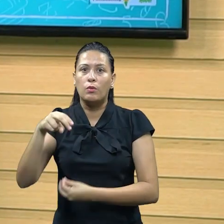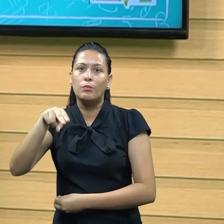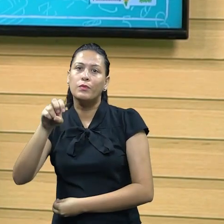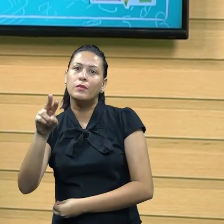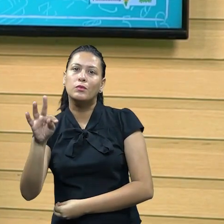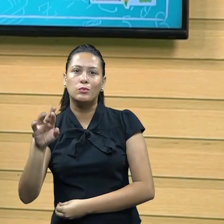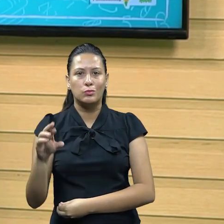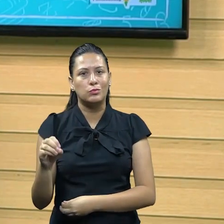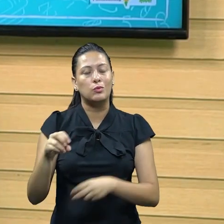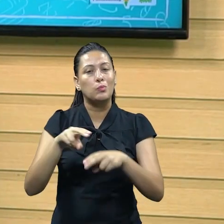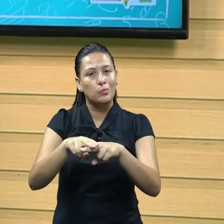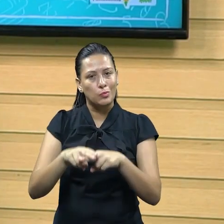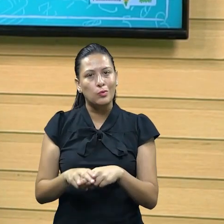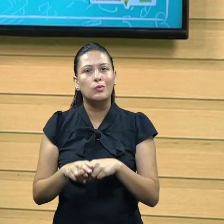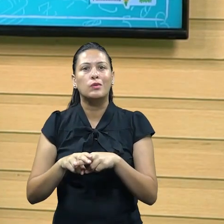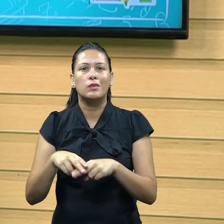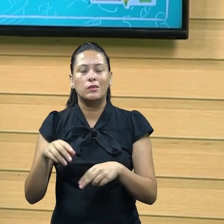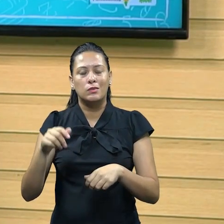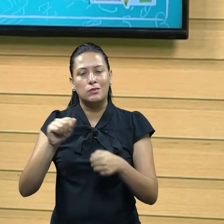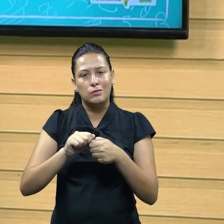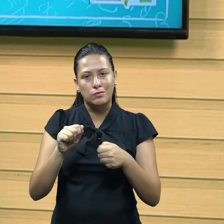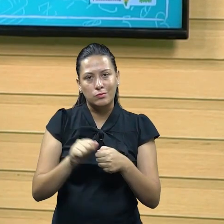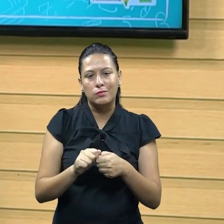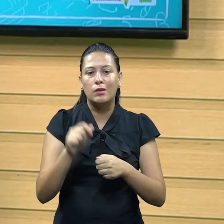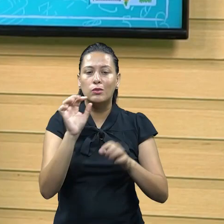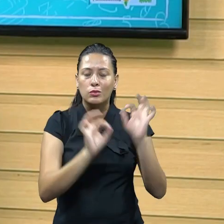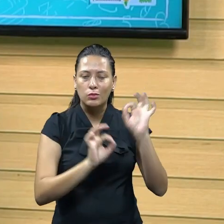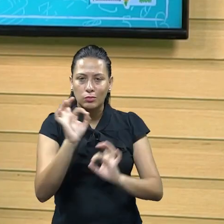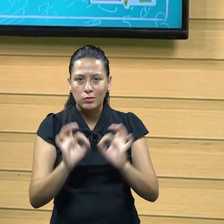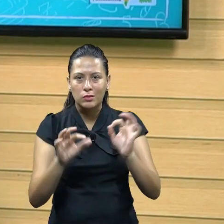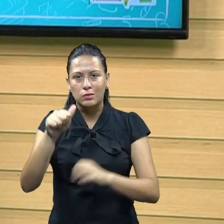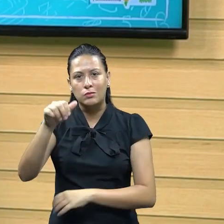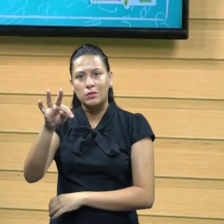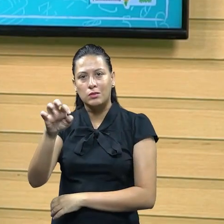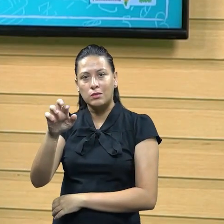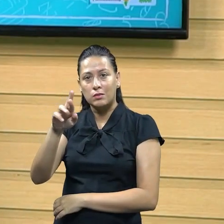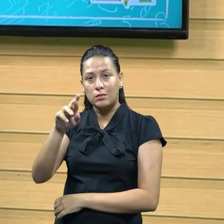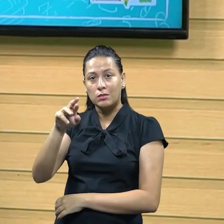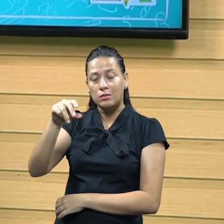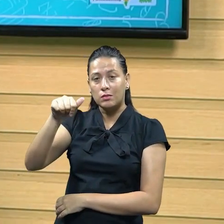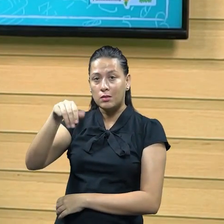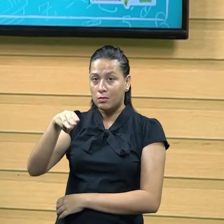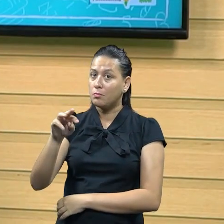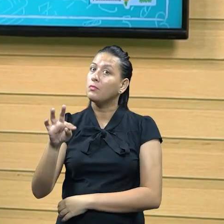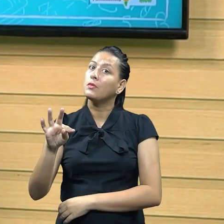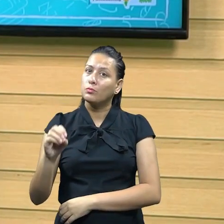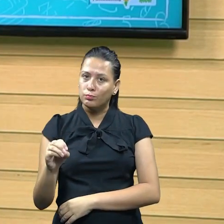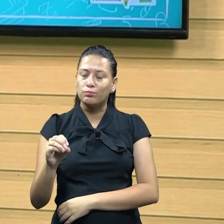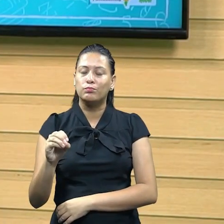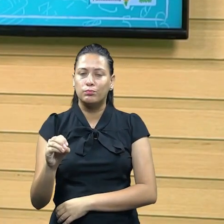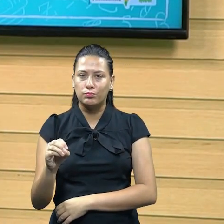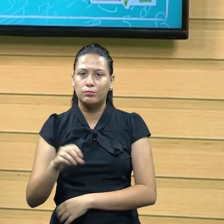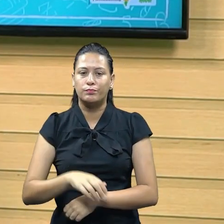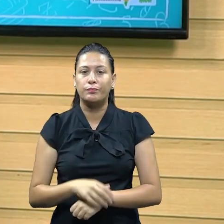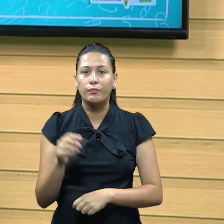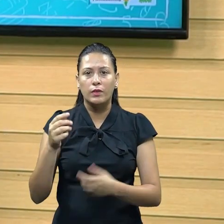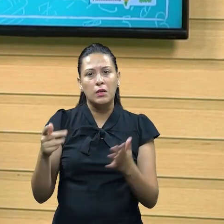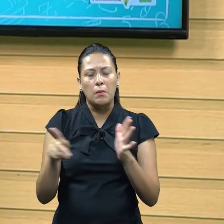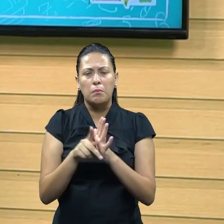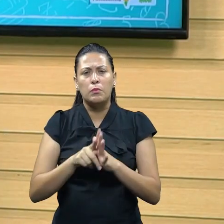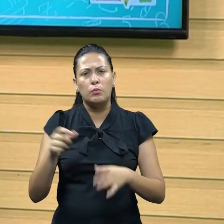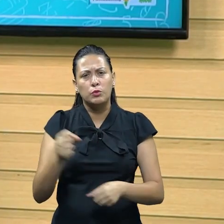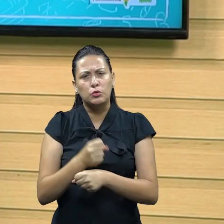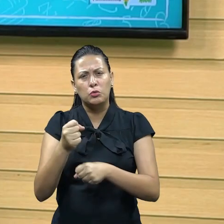aterramento individual dessas massas. São as construções mais antigas, em que você tem que fazer